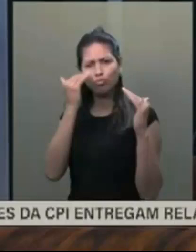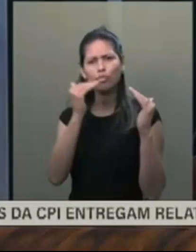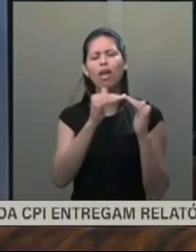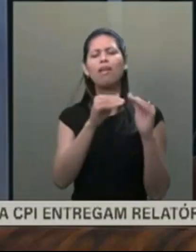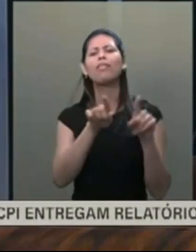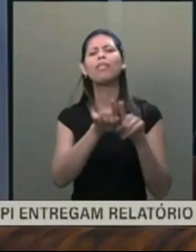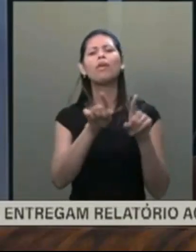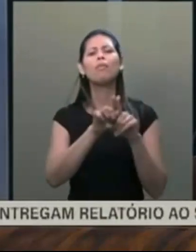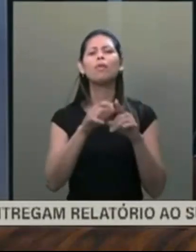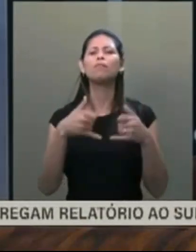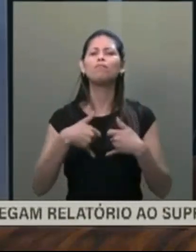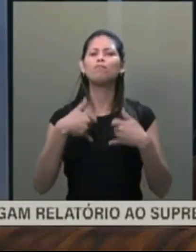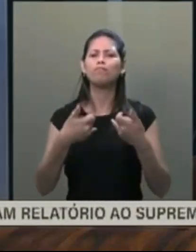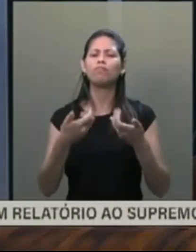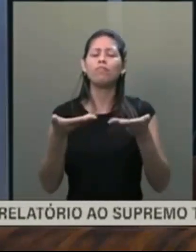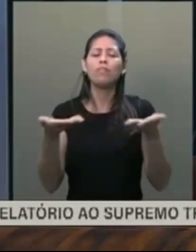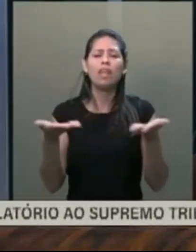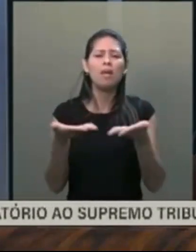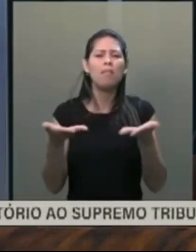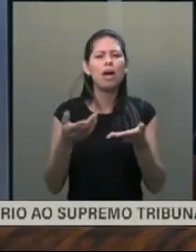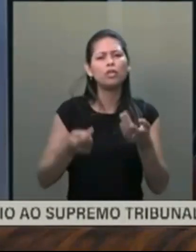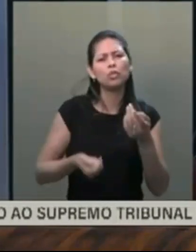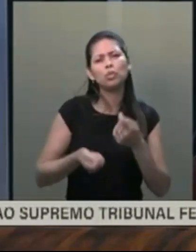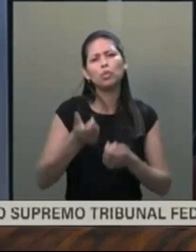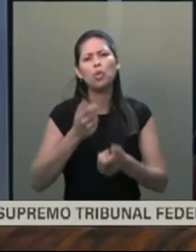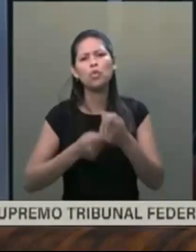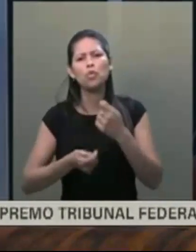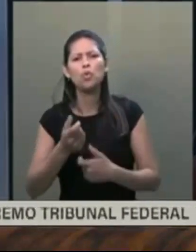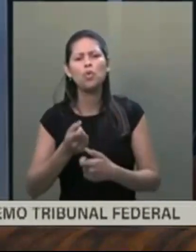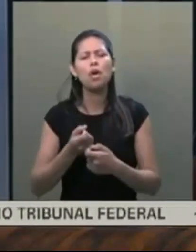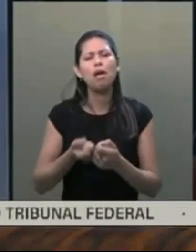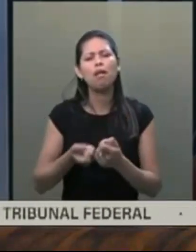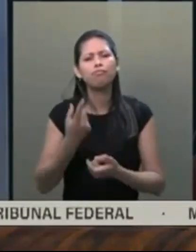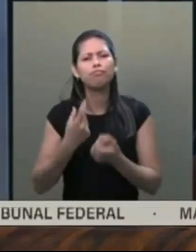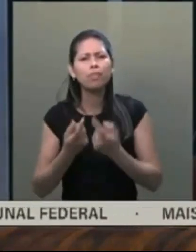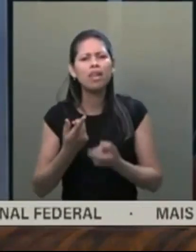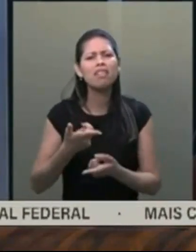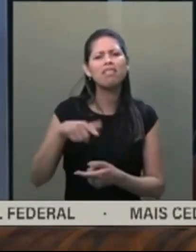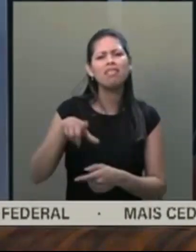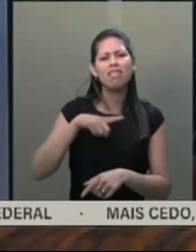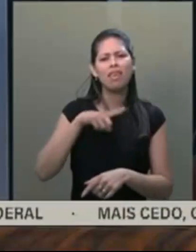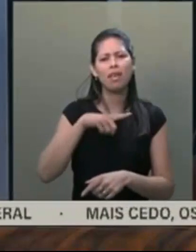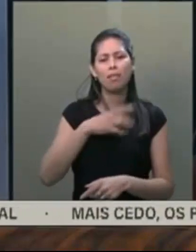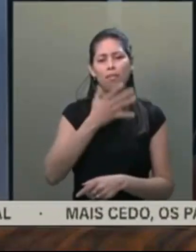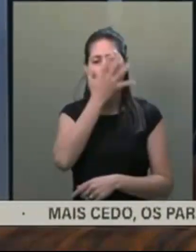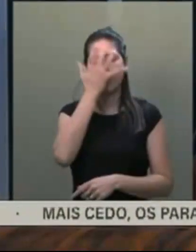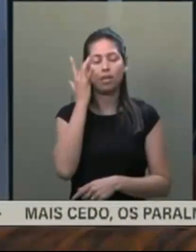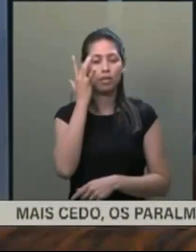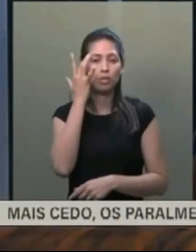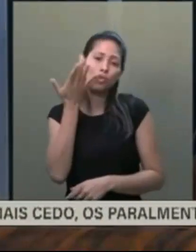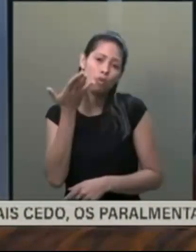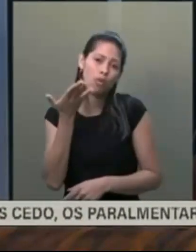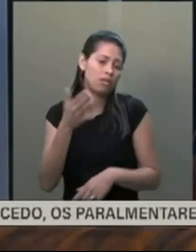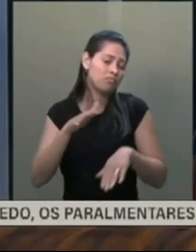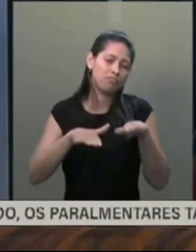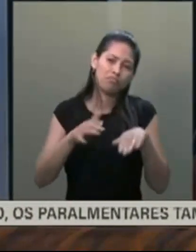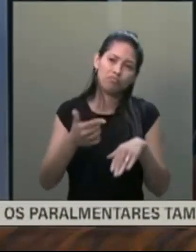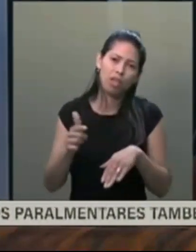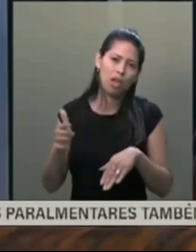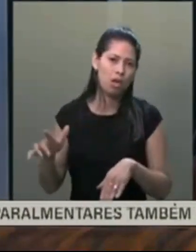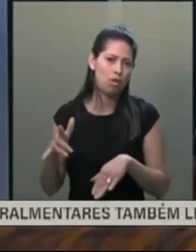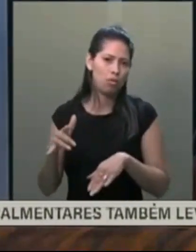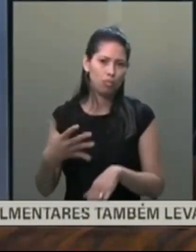em quase todas essas instituições, sempre existem pessoas nem tão responsáveis, nem